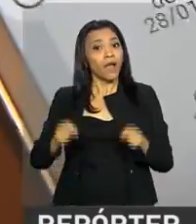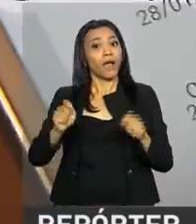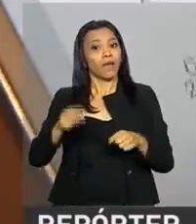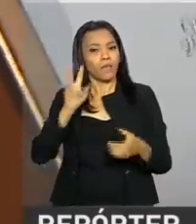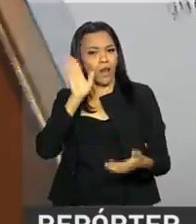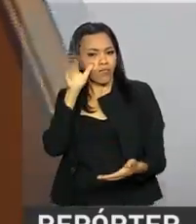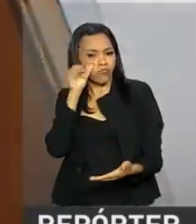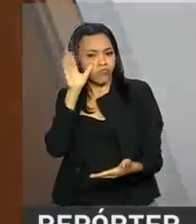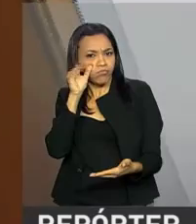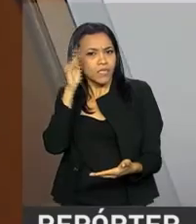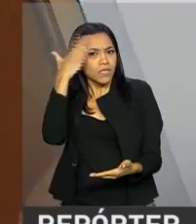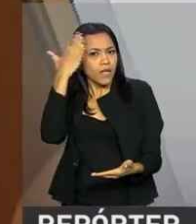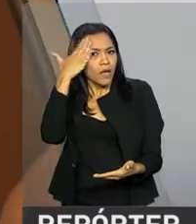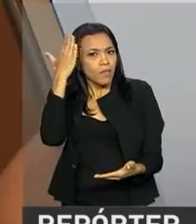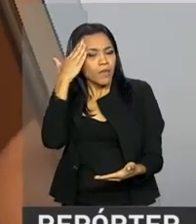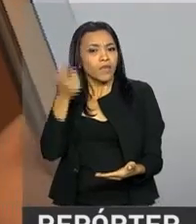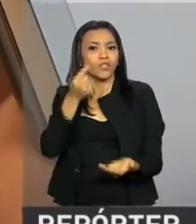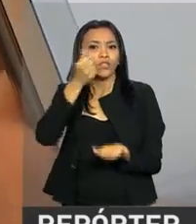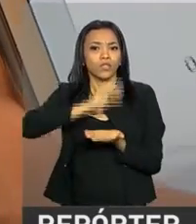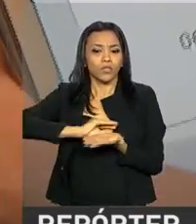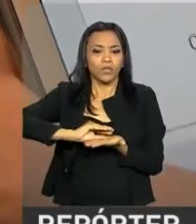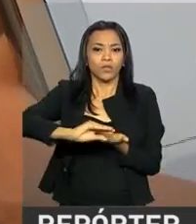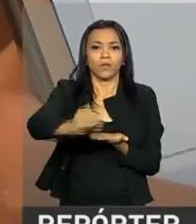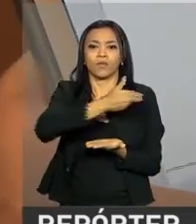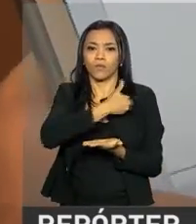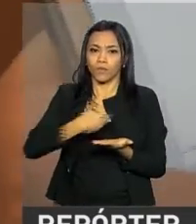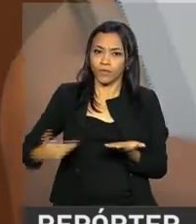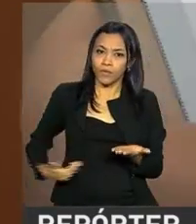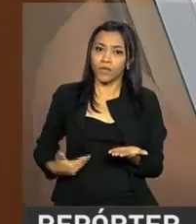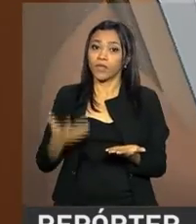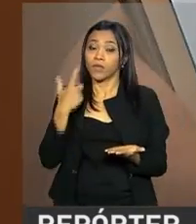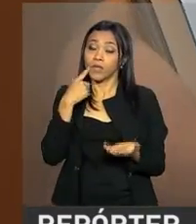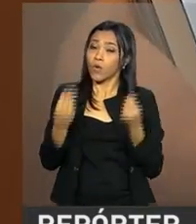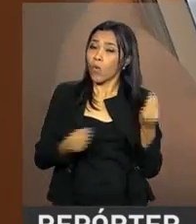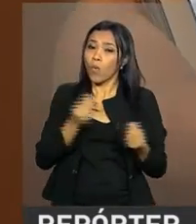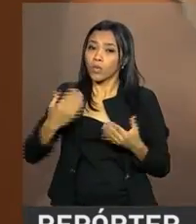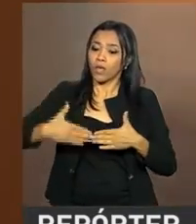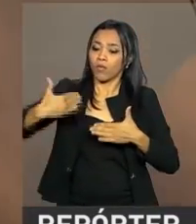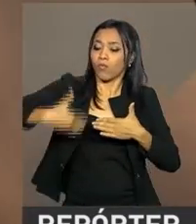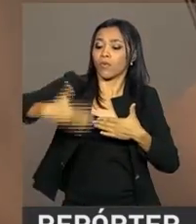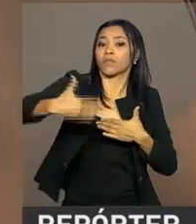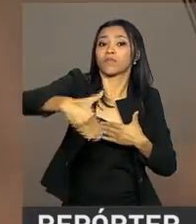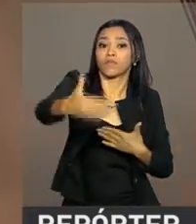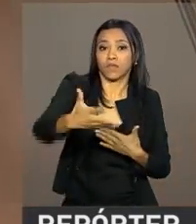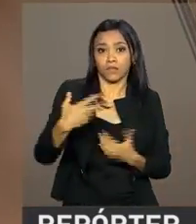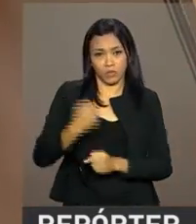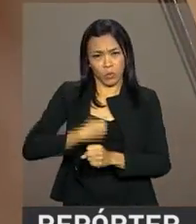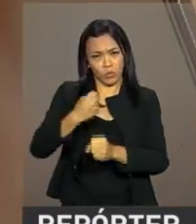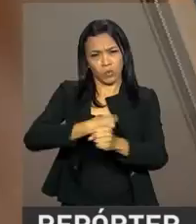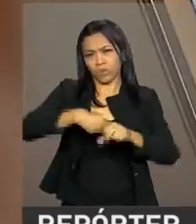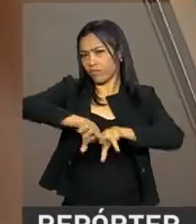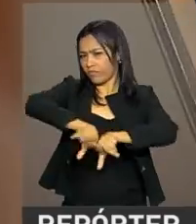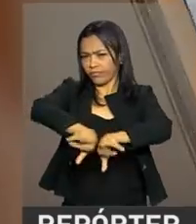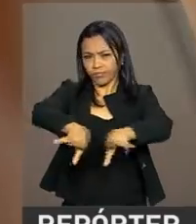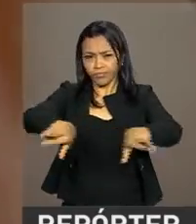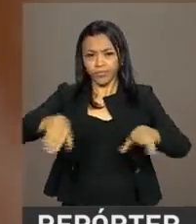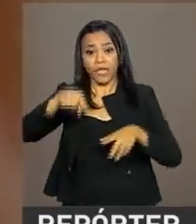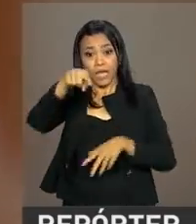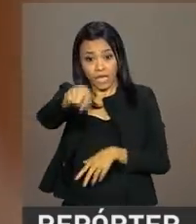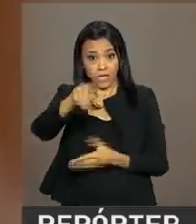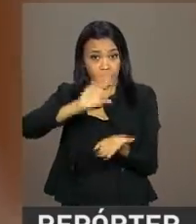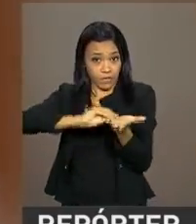determinada as obras o repasse de dinheiro público e estágio em que ele se encontra por fim também por meio do aplicativo é possível